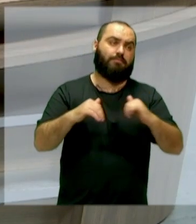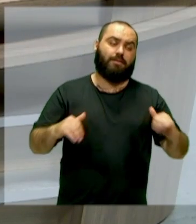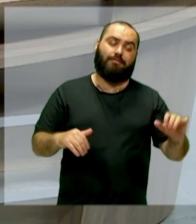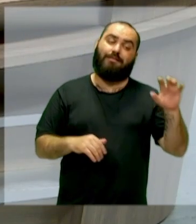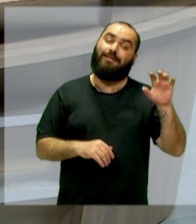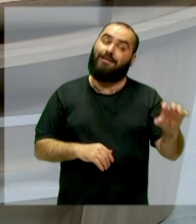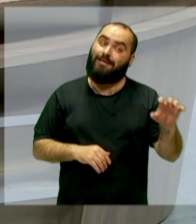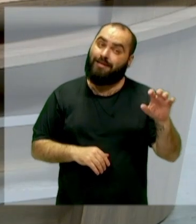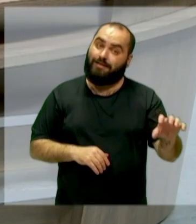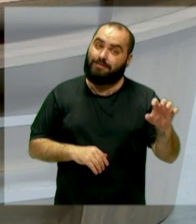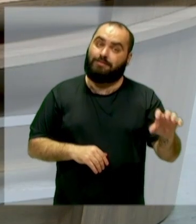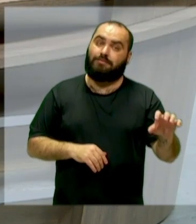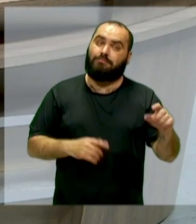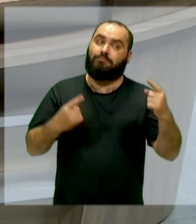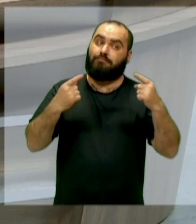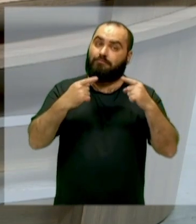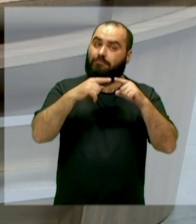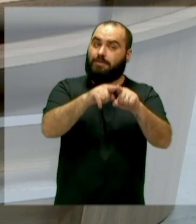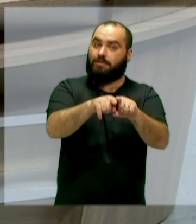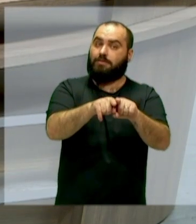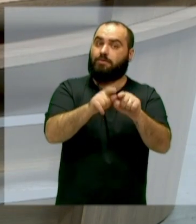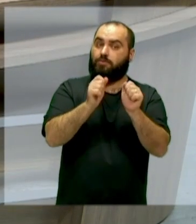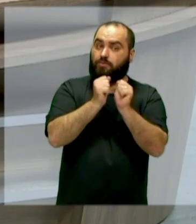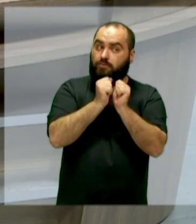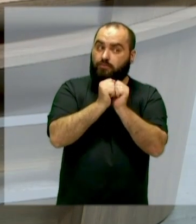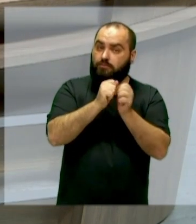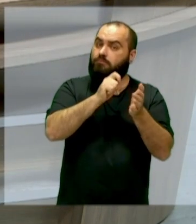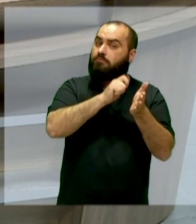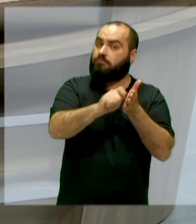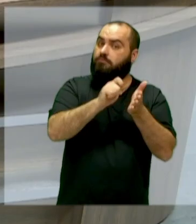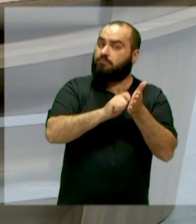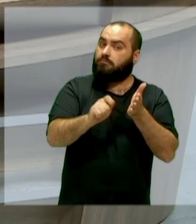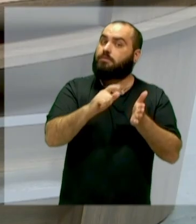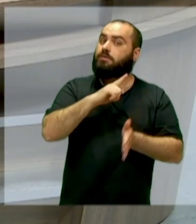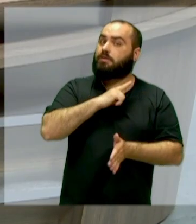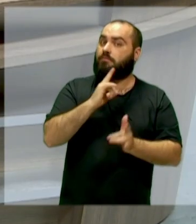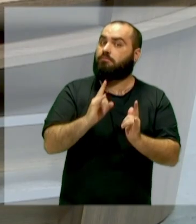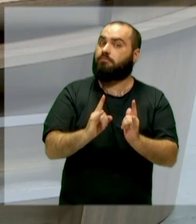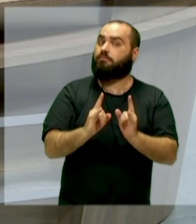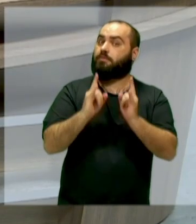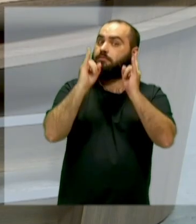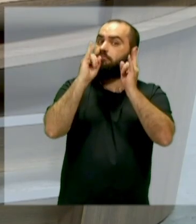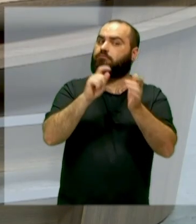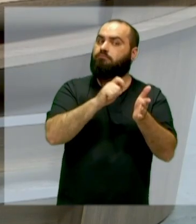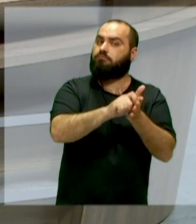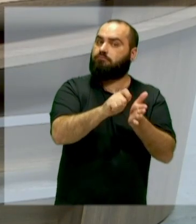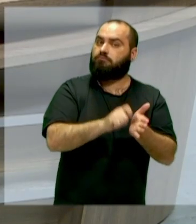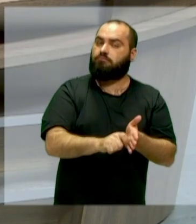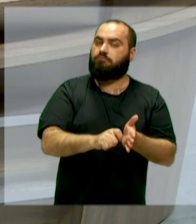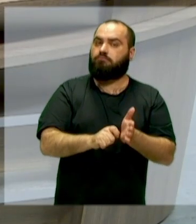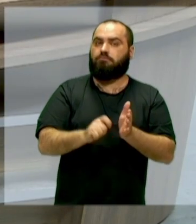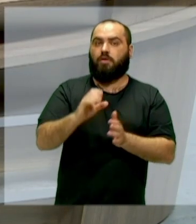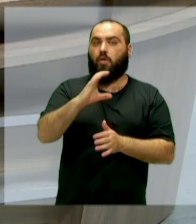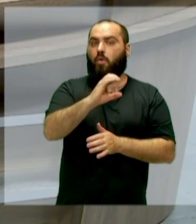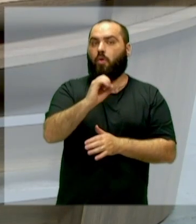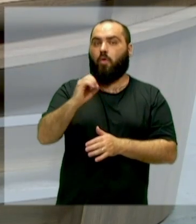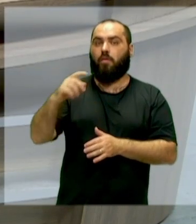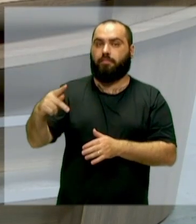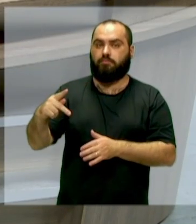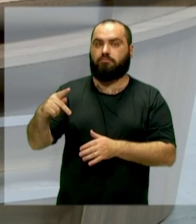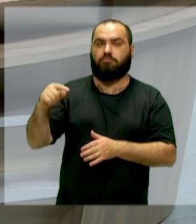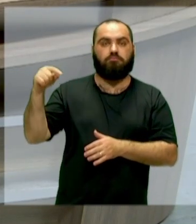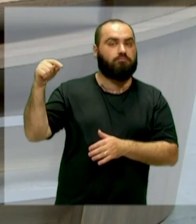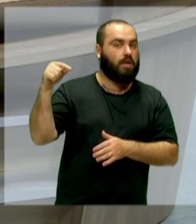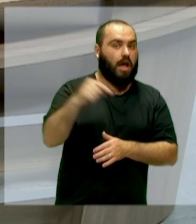daqui a gente fez um convênio com eles aqui eles têm um convênio o o prédio tem um convênio com a cooperativa que